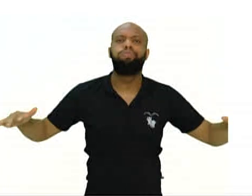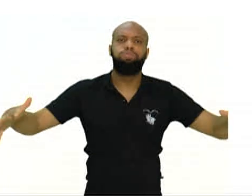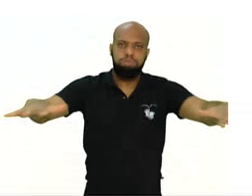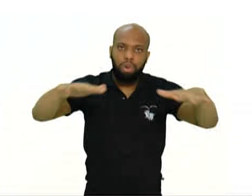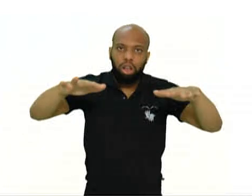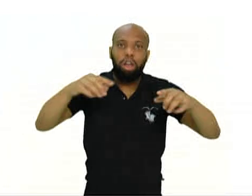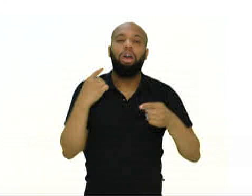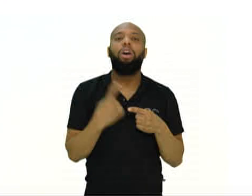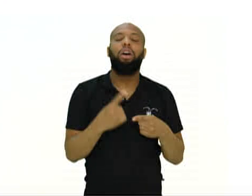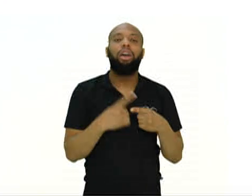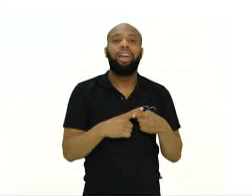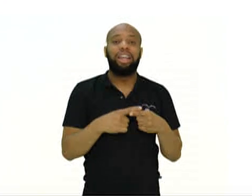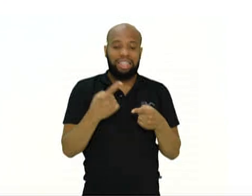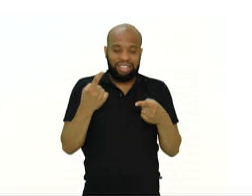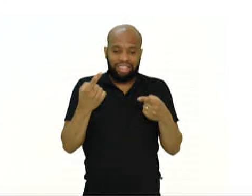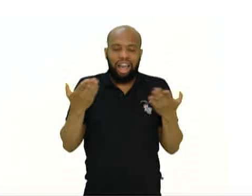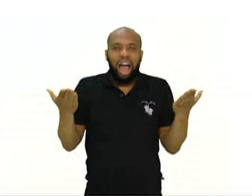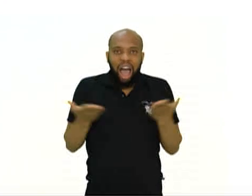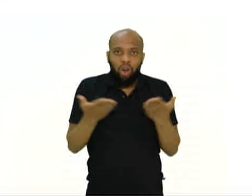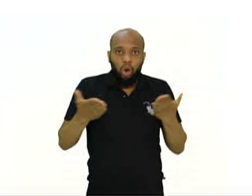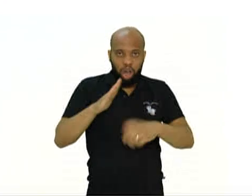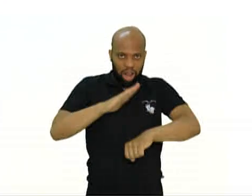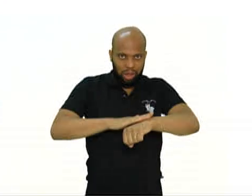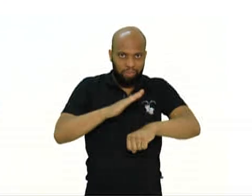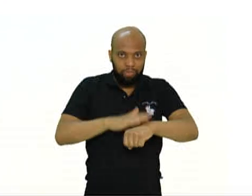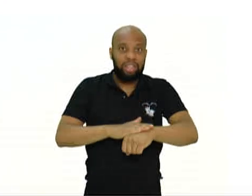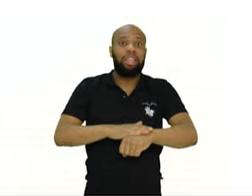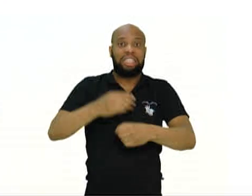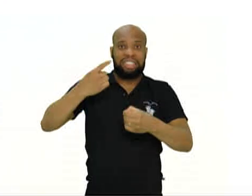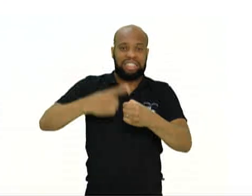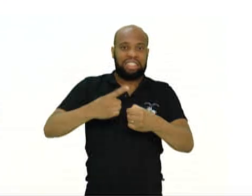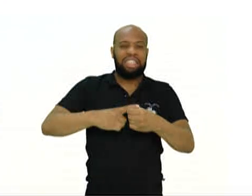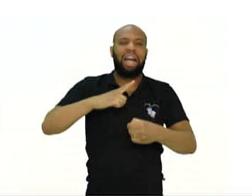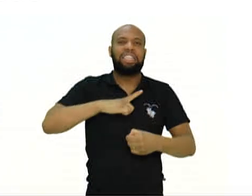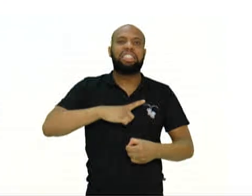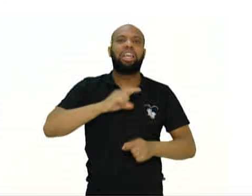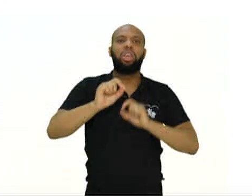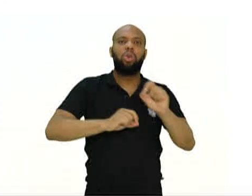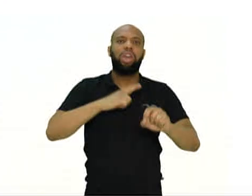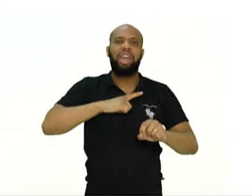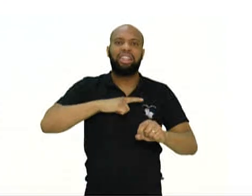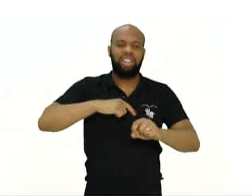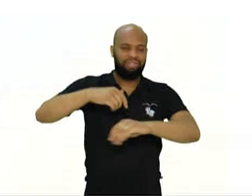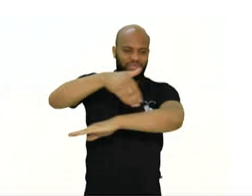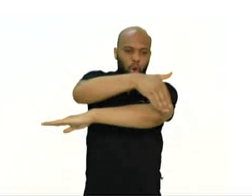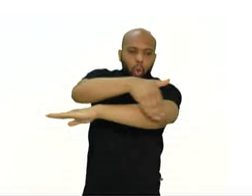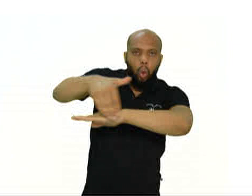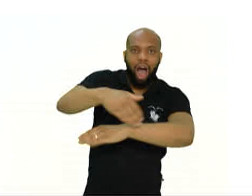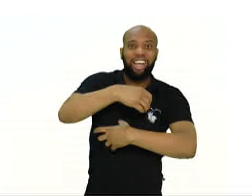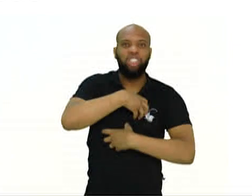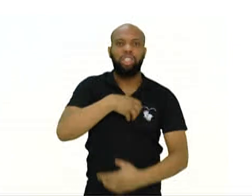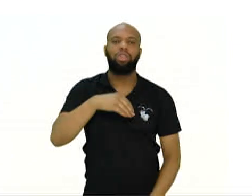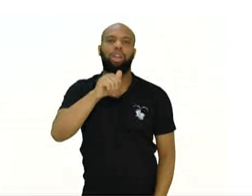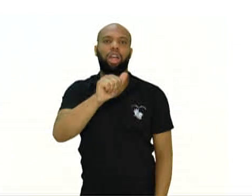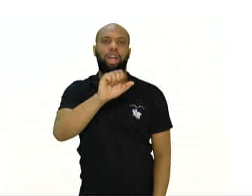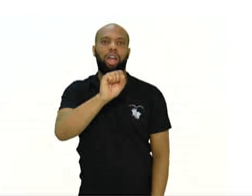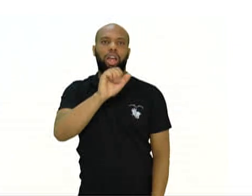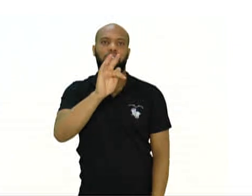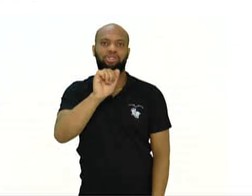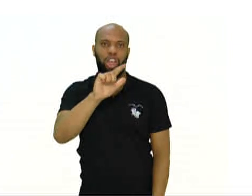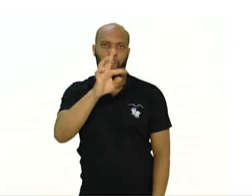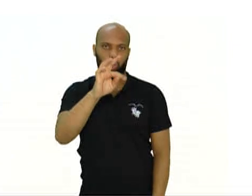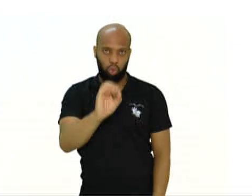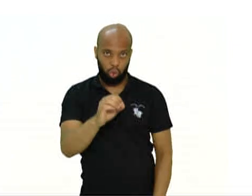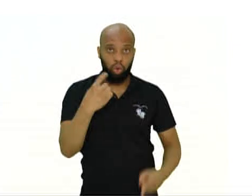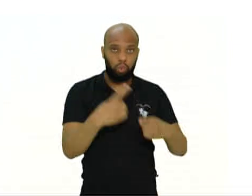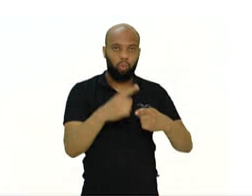elas estão cada vez mais pavimentadas, né, cada vez mais calçadas, e isso faz com que a